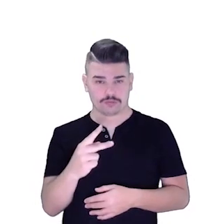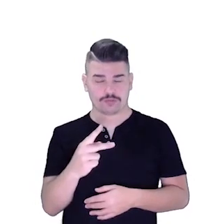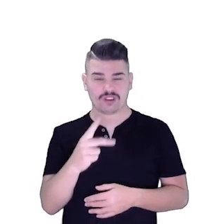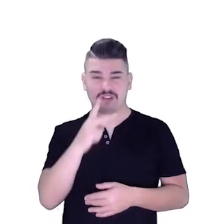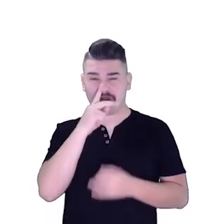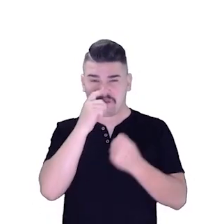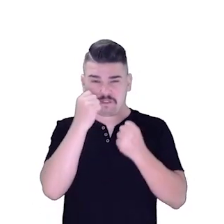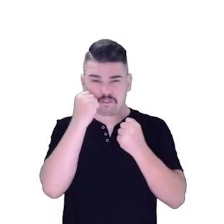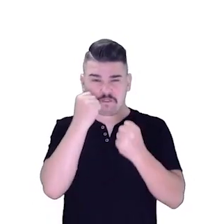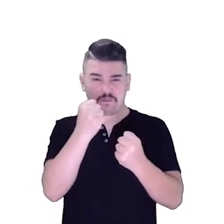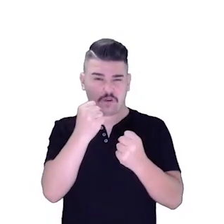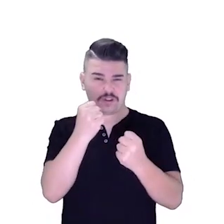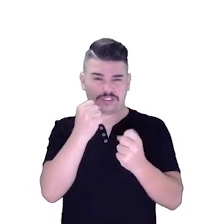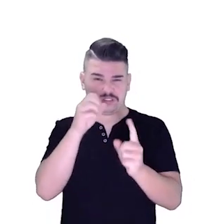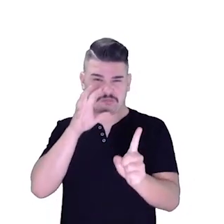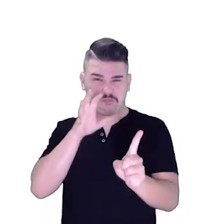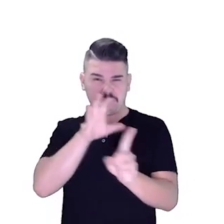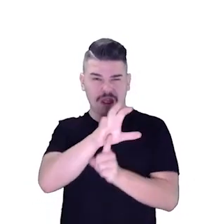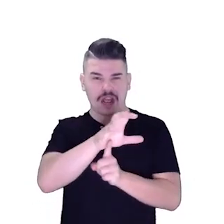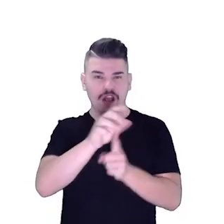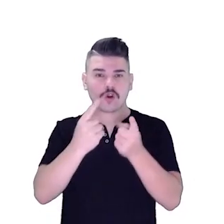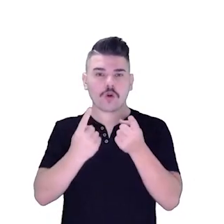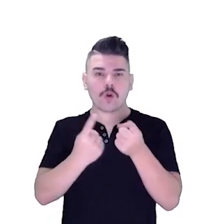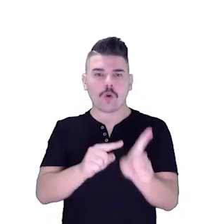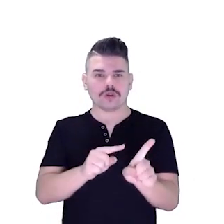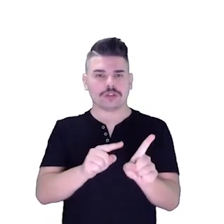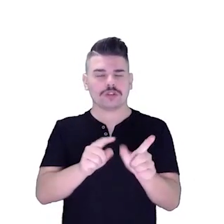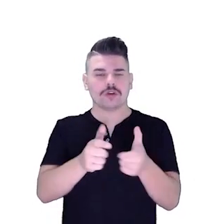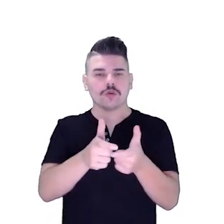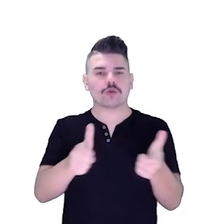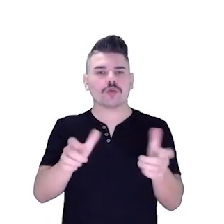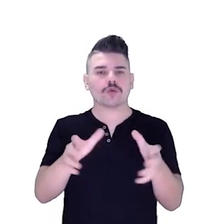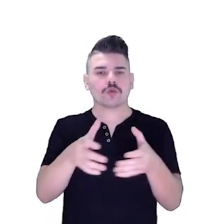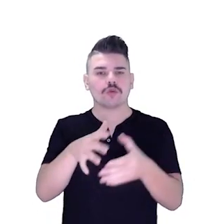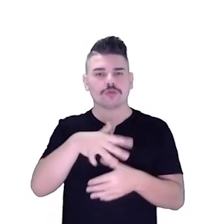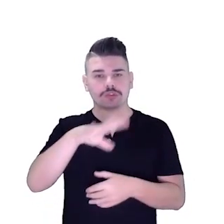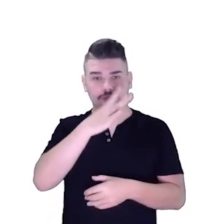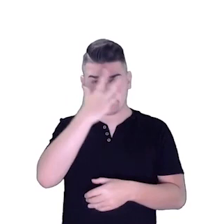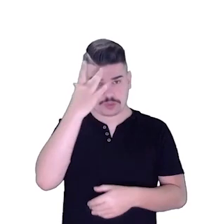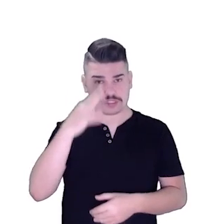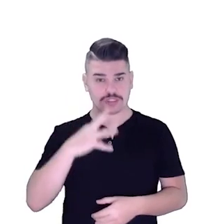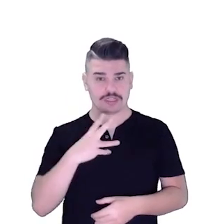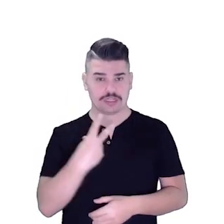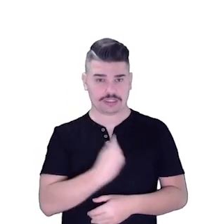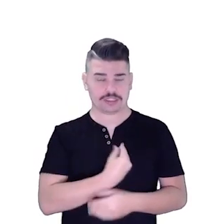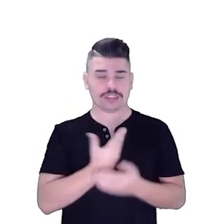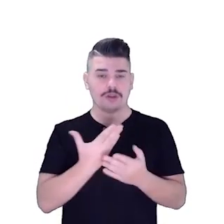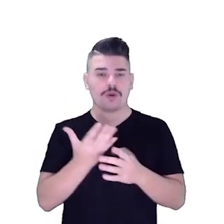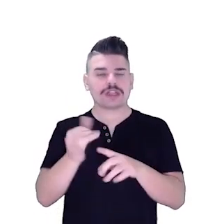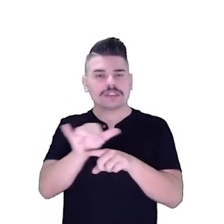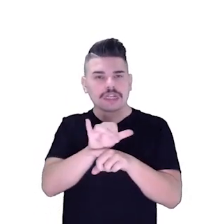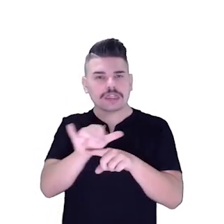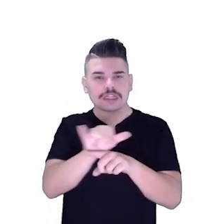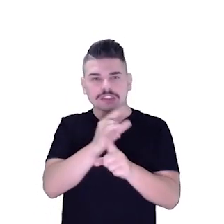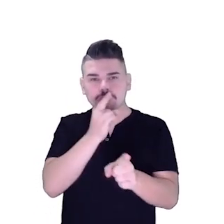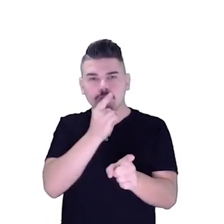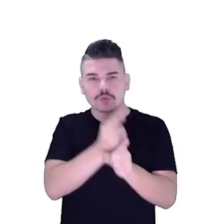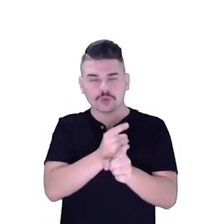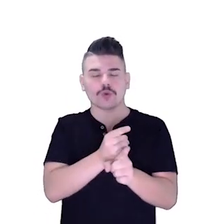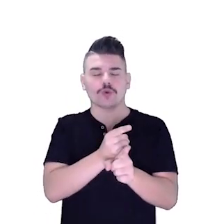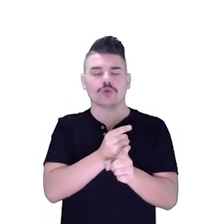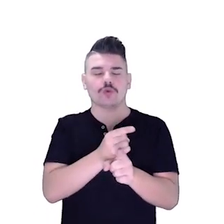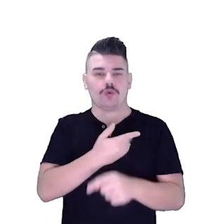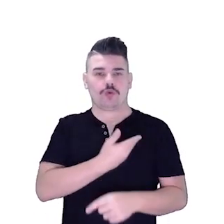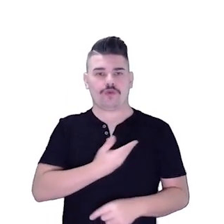vem com um ataque muito forte às pessoas trans, especialmente, né, que a